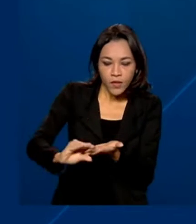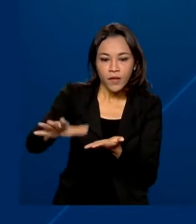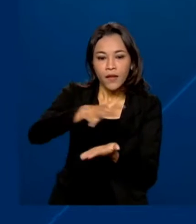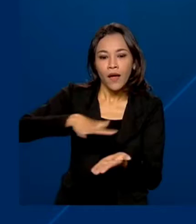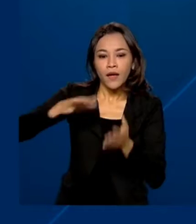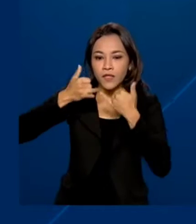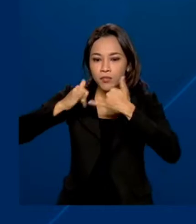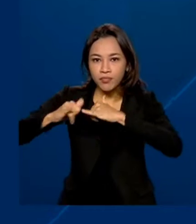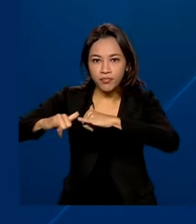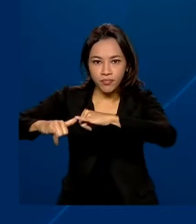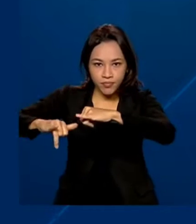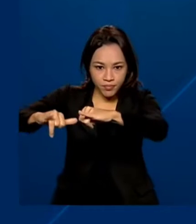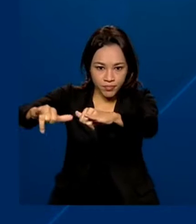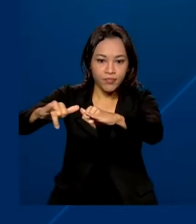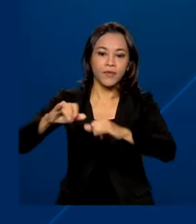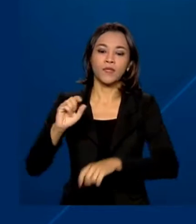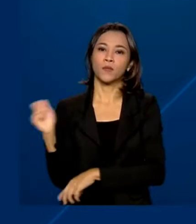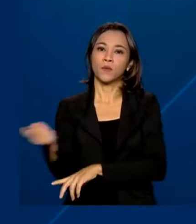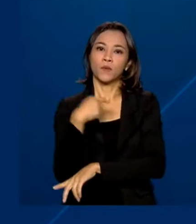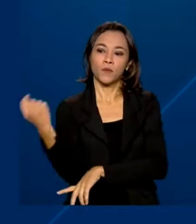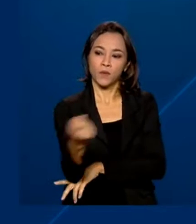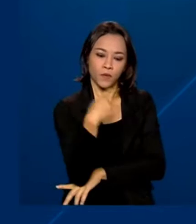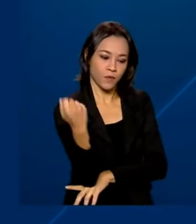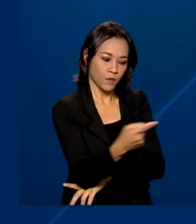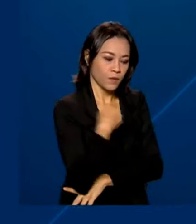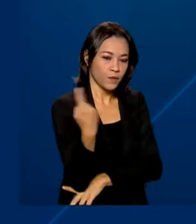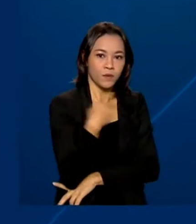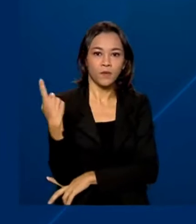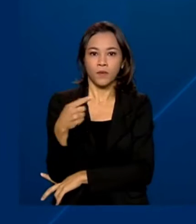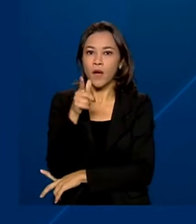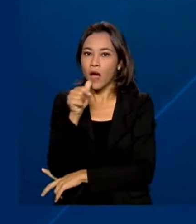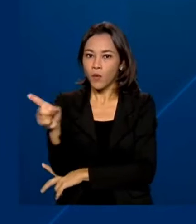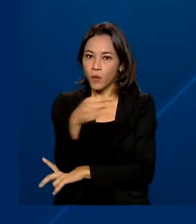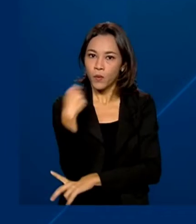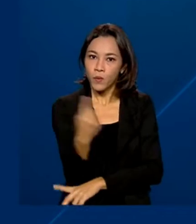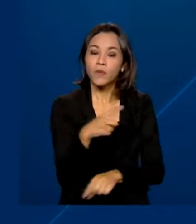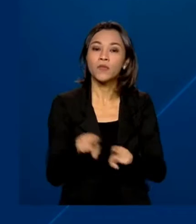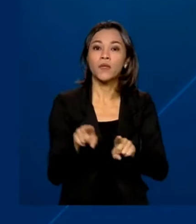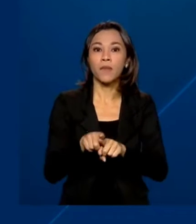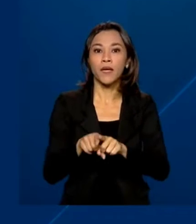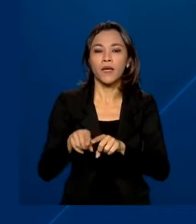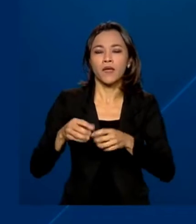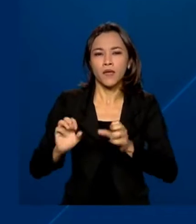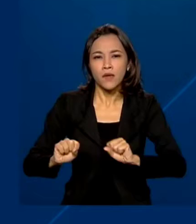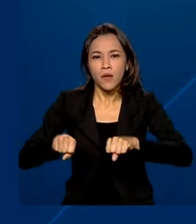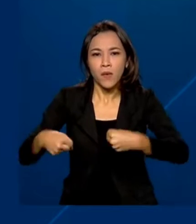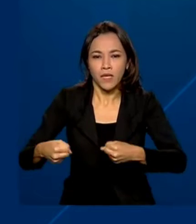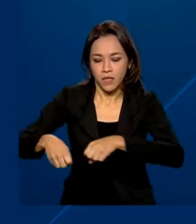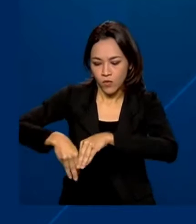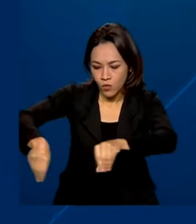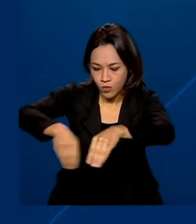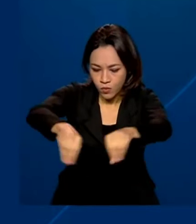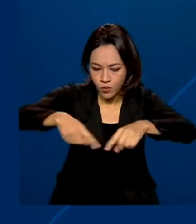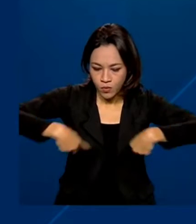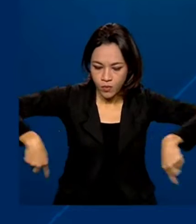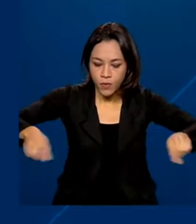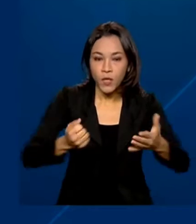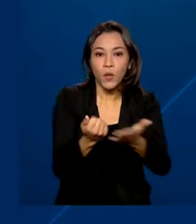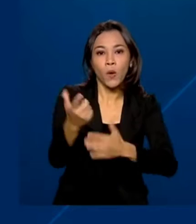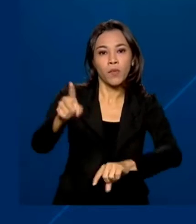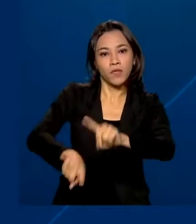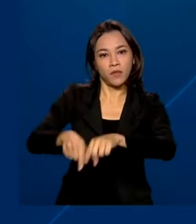energia renovável, irrigação, produção integrada, recuperação de pastagem, máquinas e equipamentos.